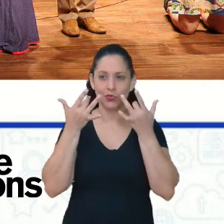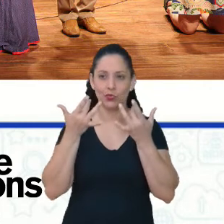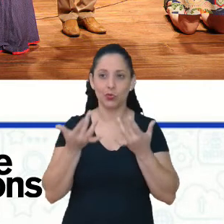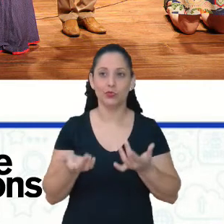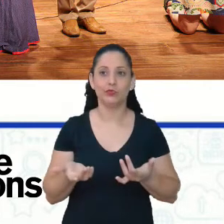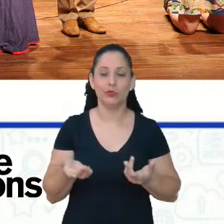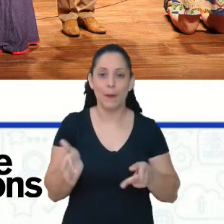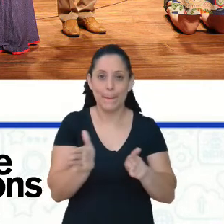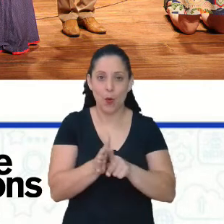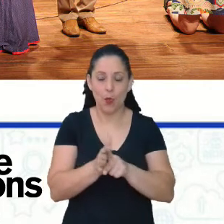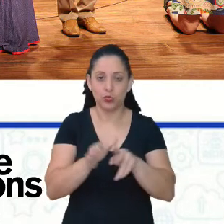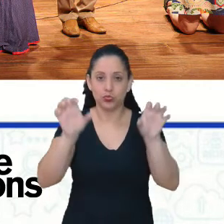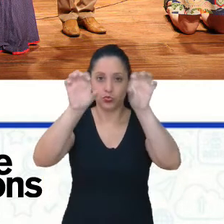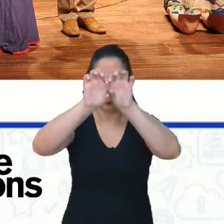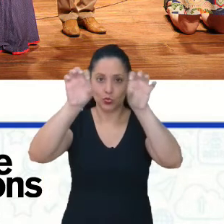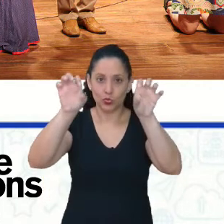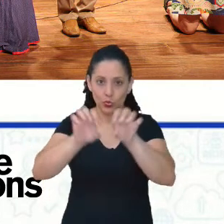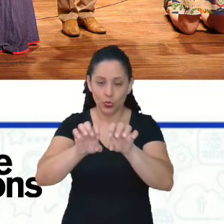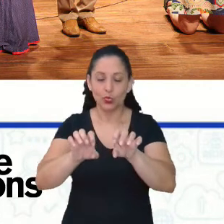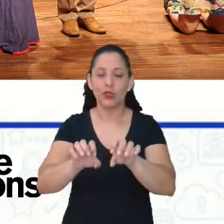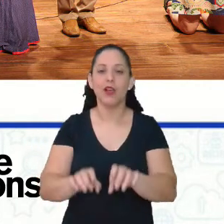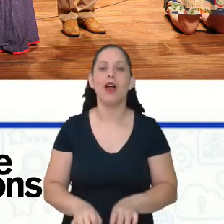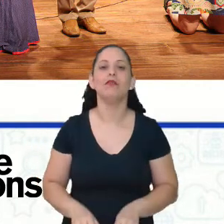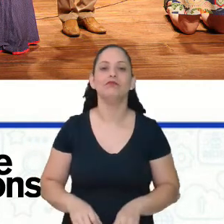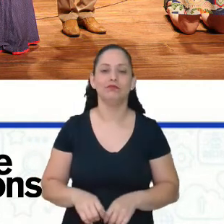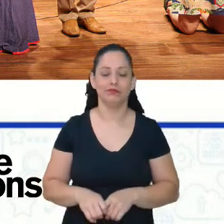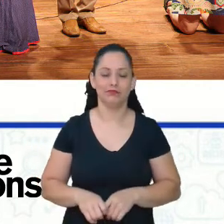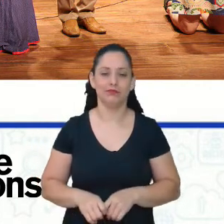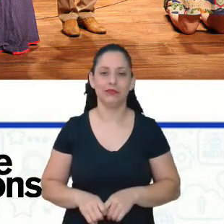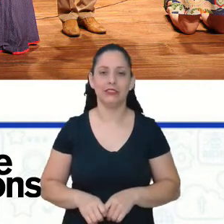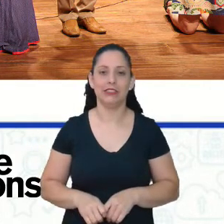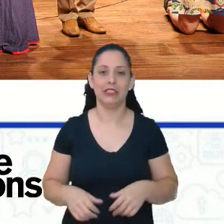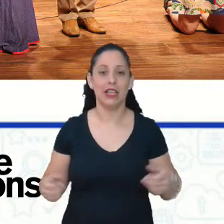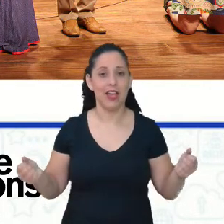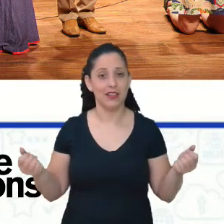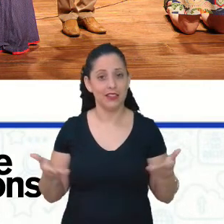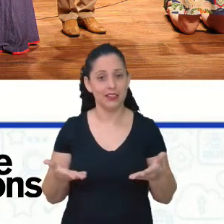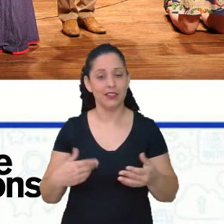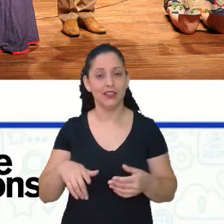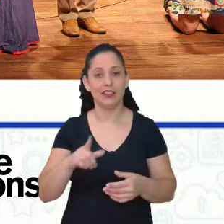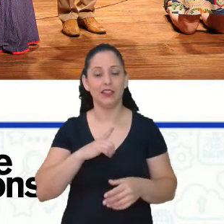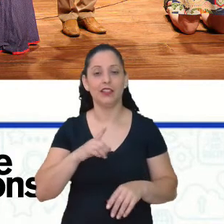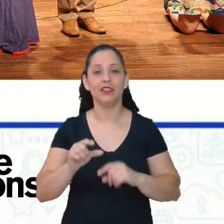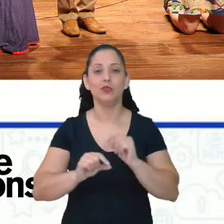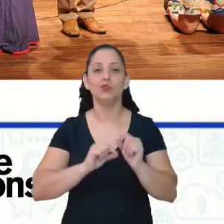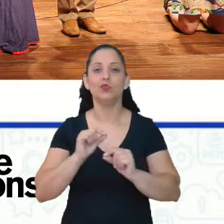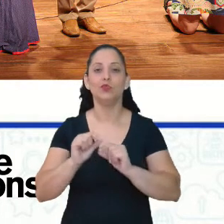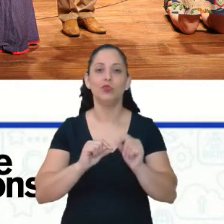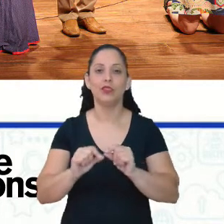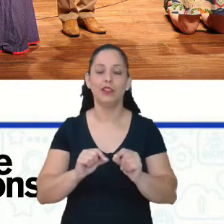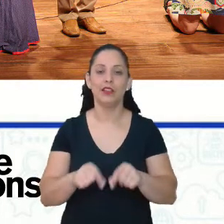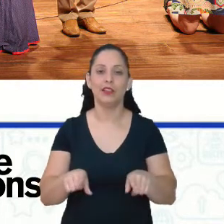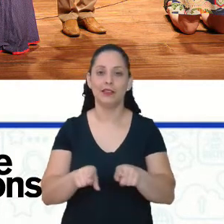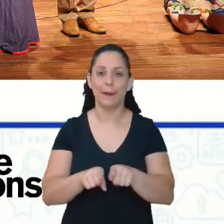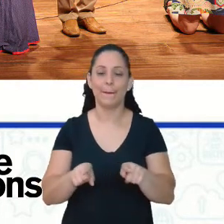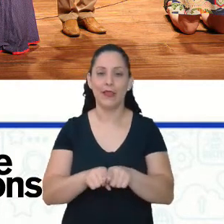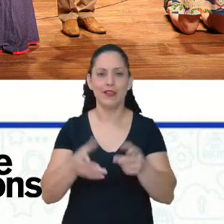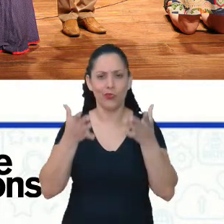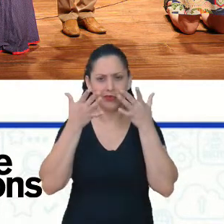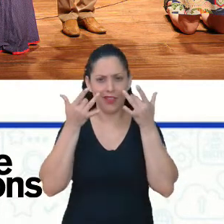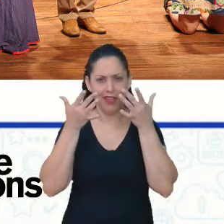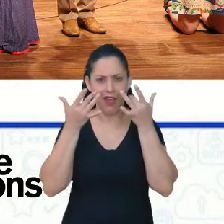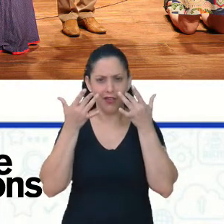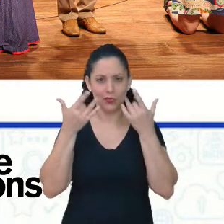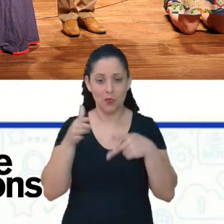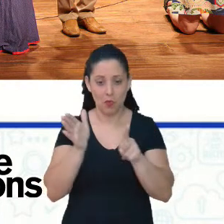da estrutura do teatro. E aí virou uma atividade teatral, né,